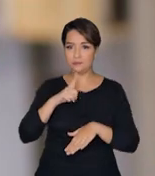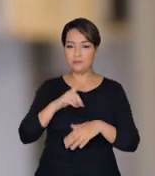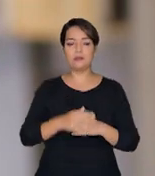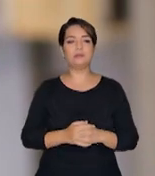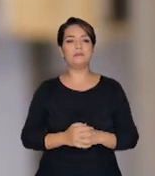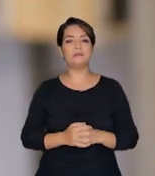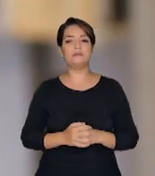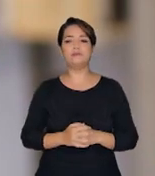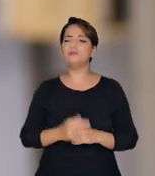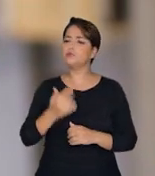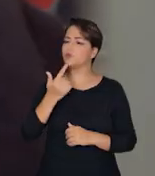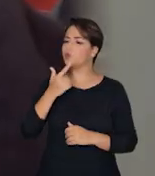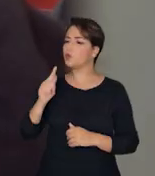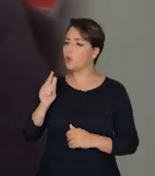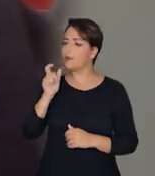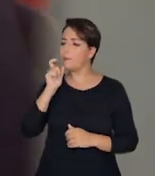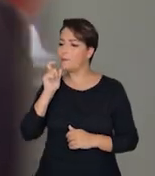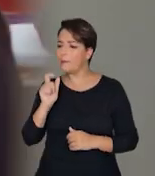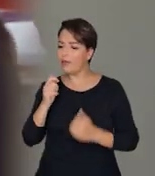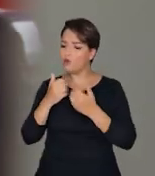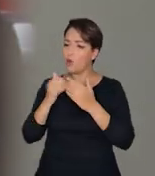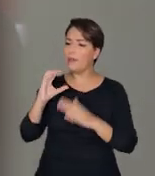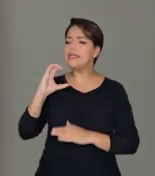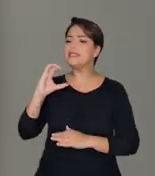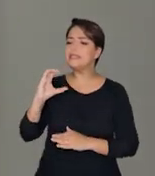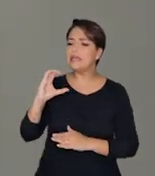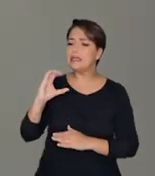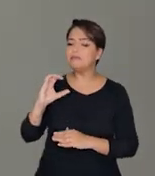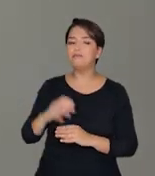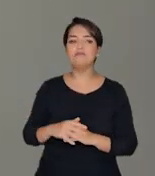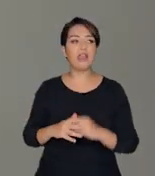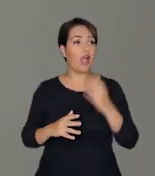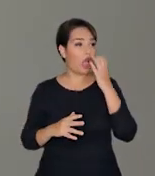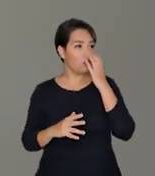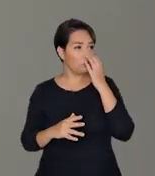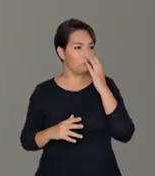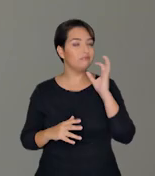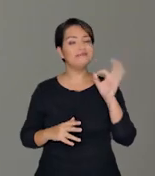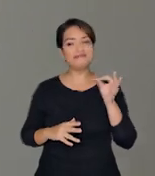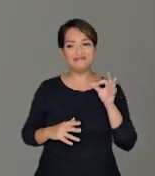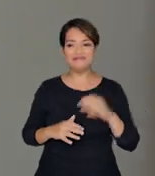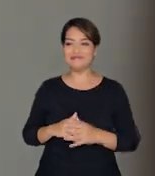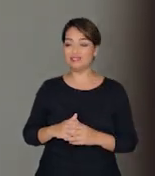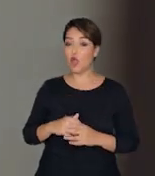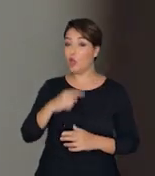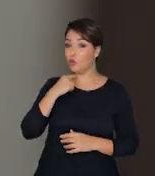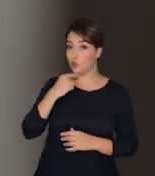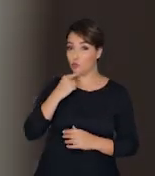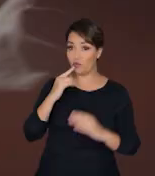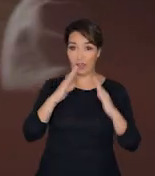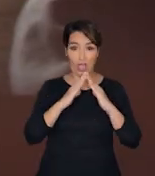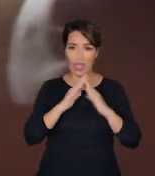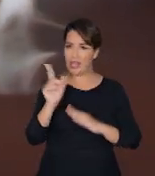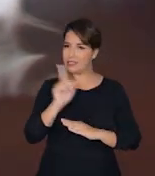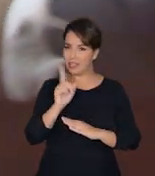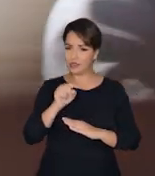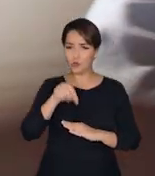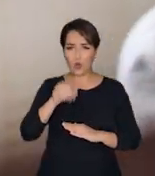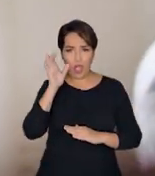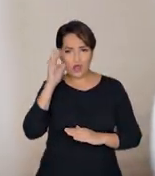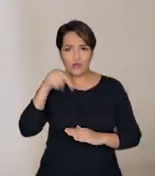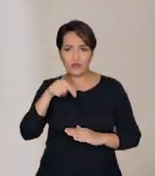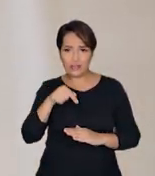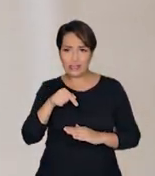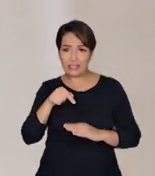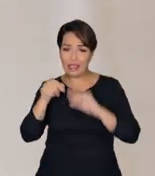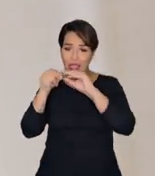em algum momento durante a pandemia. Outra palavra que começa com C. Cachorro. Dúvida a gente não leva para casa, a gente